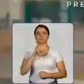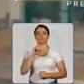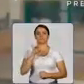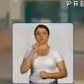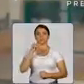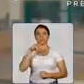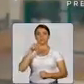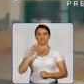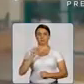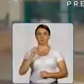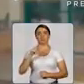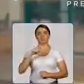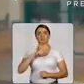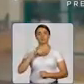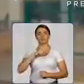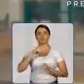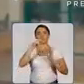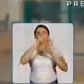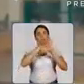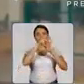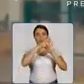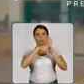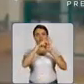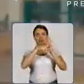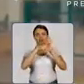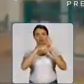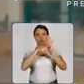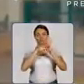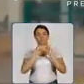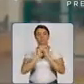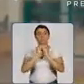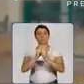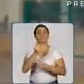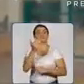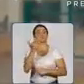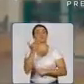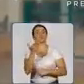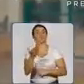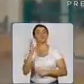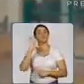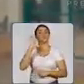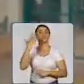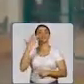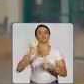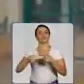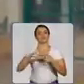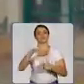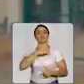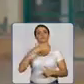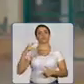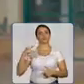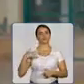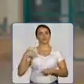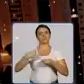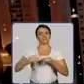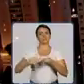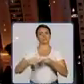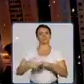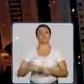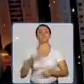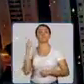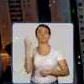sou a delegada Adriana Corsi e essas são as minhas propostas para, junto com você, resolver os problemas da saúde da nossa